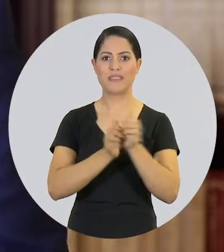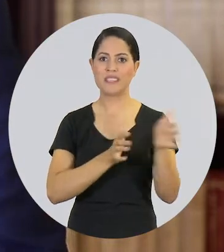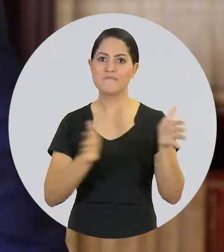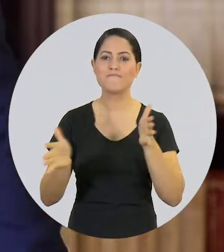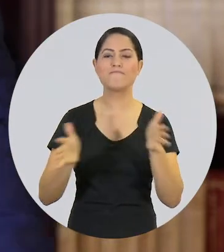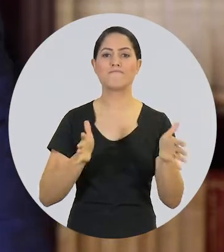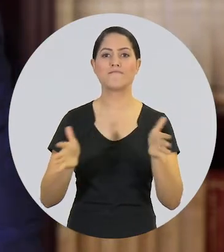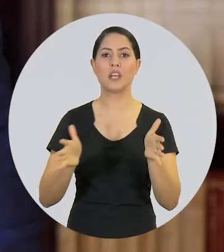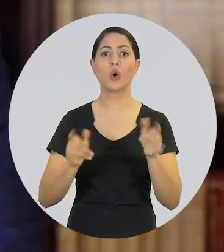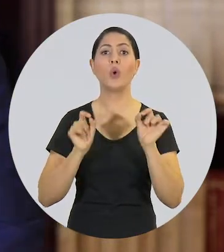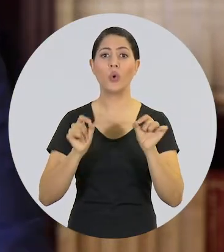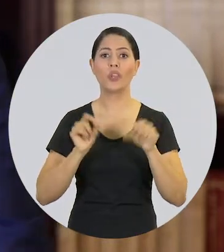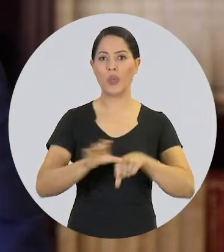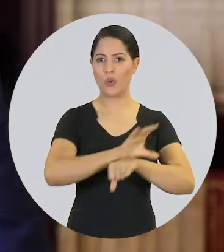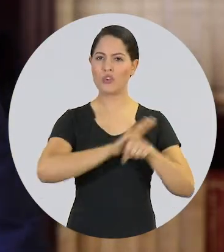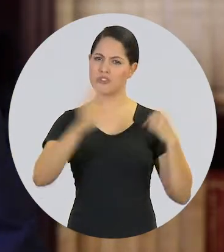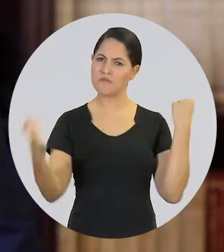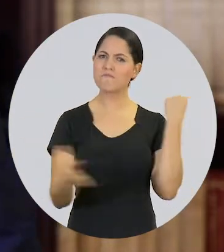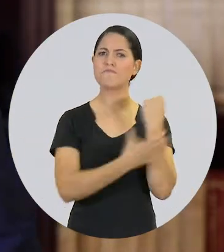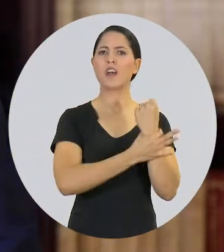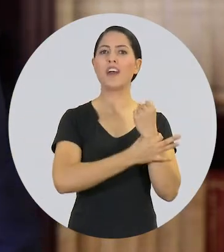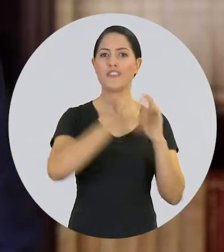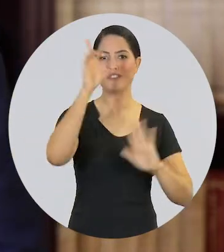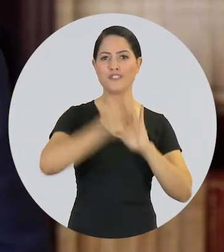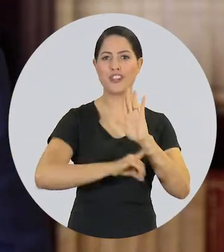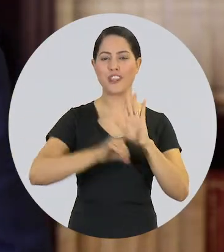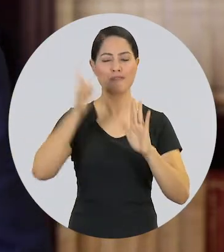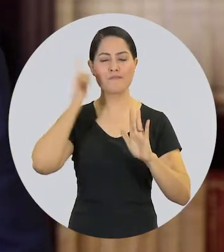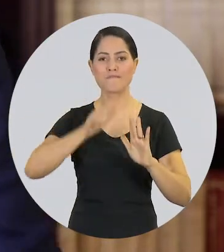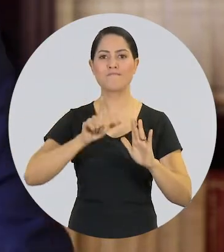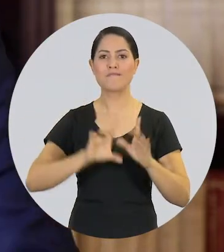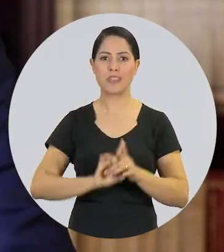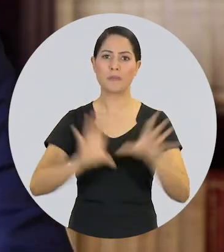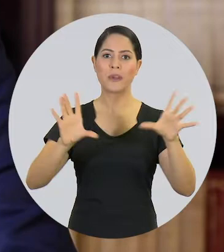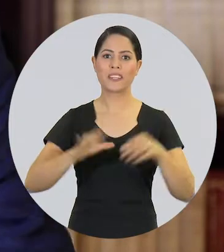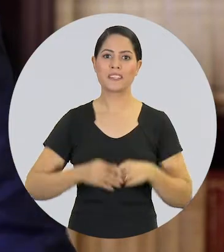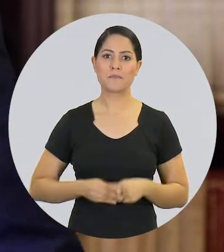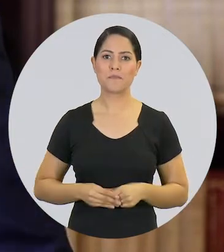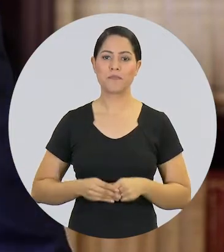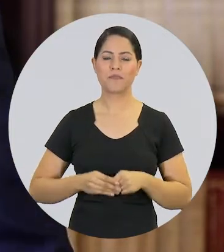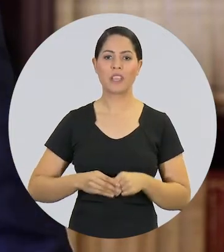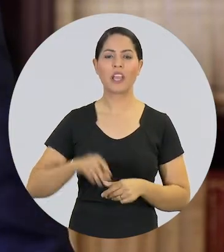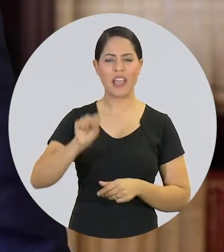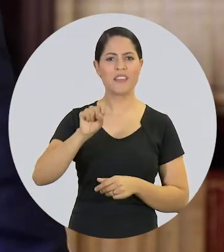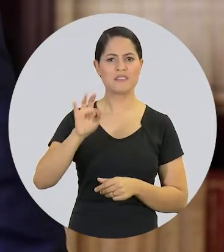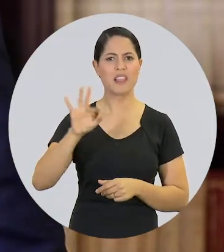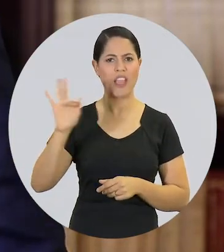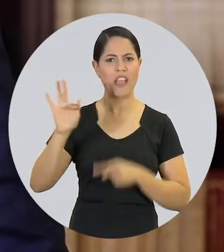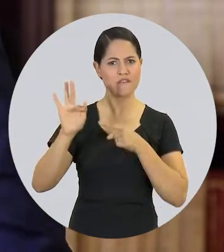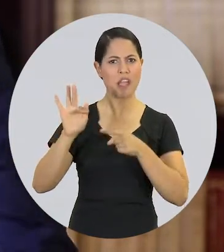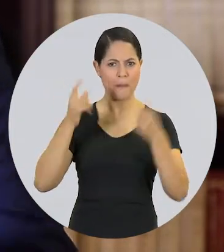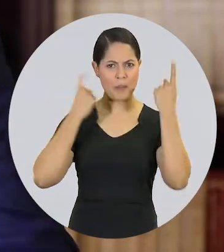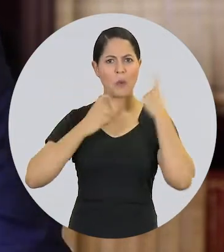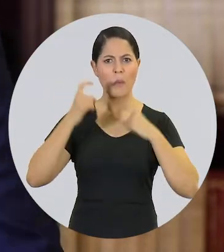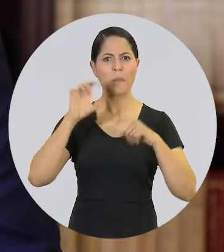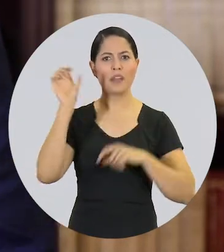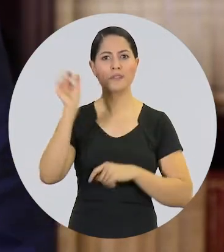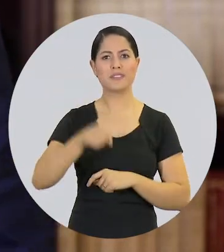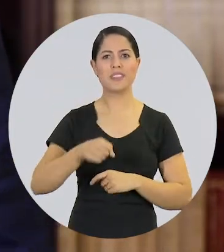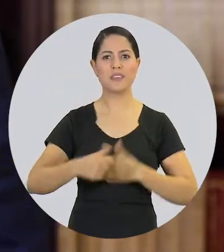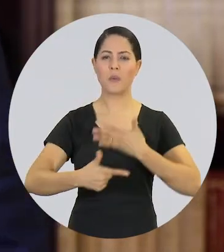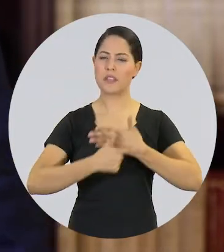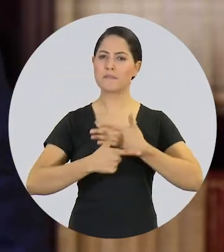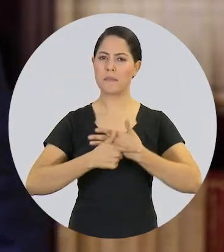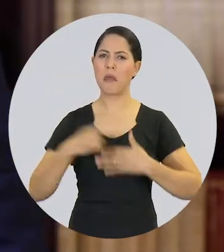linha, efetivando a Constituição para assegurar a democracia brasileira. Não tenho dúvida alguma de que o Supremo tem se